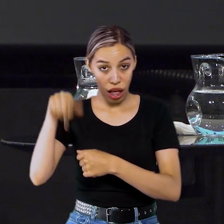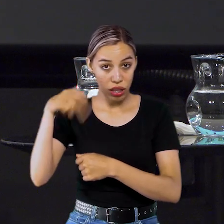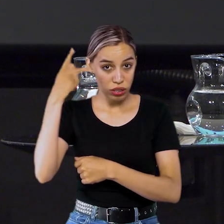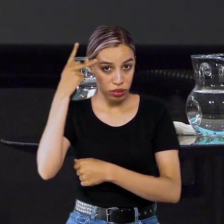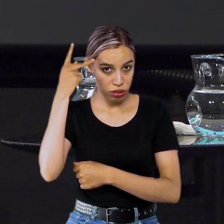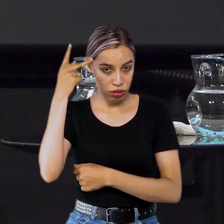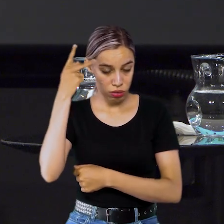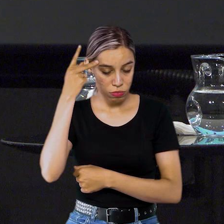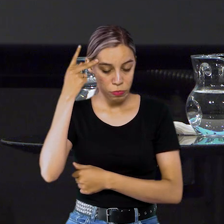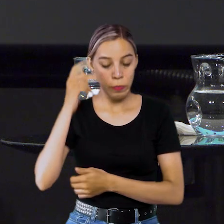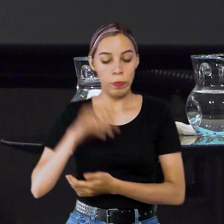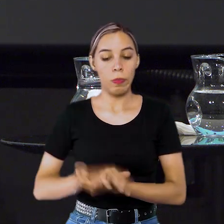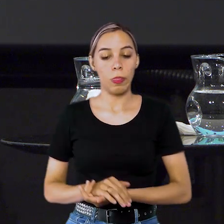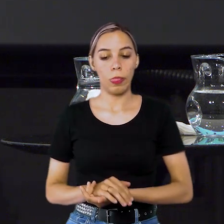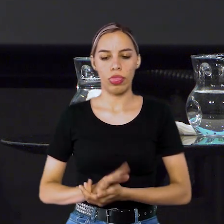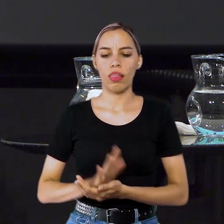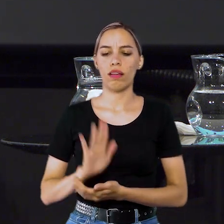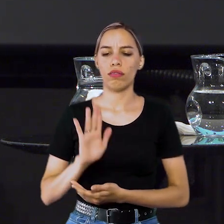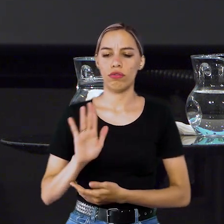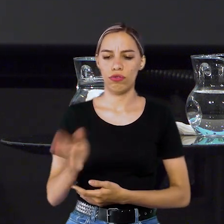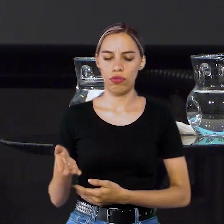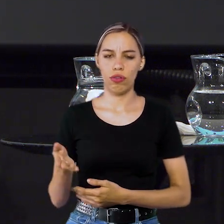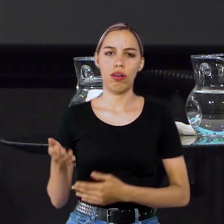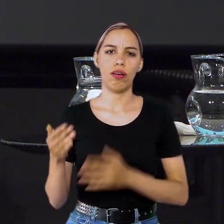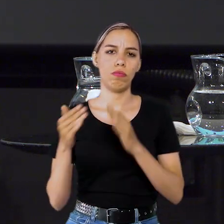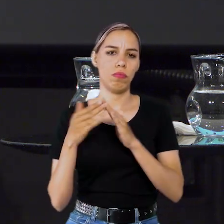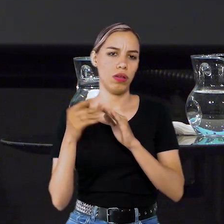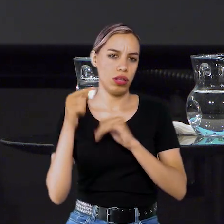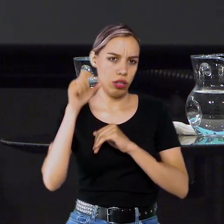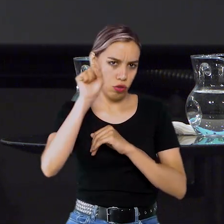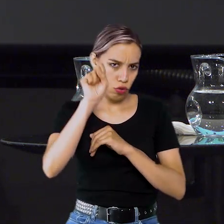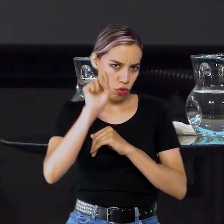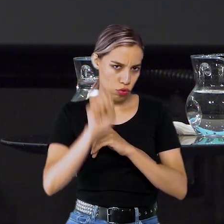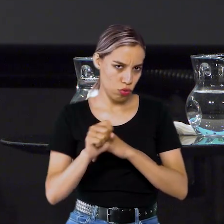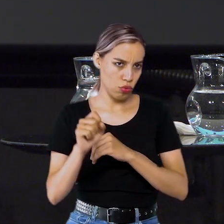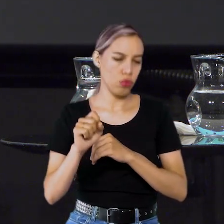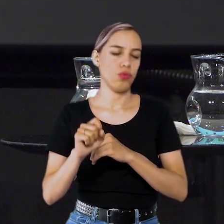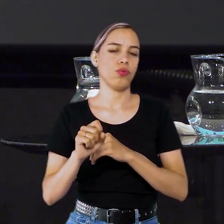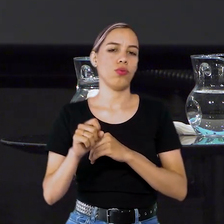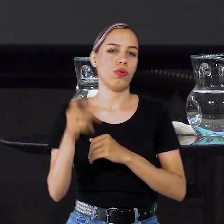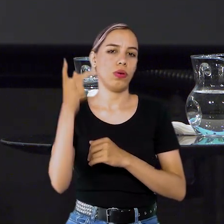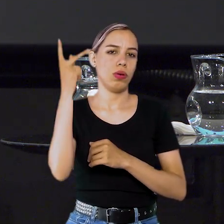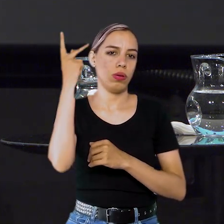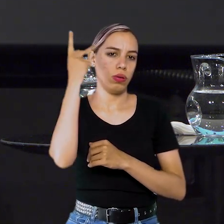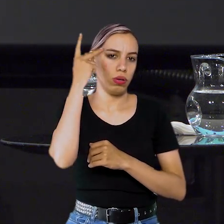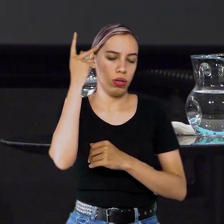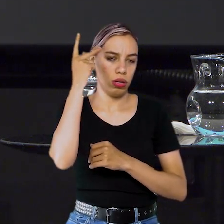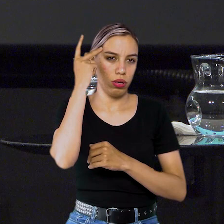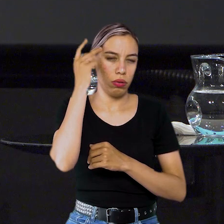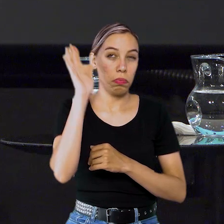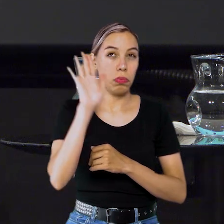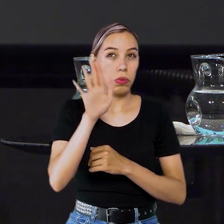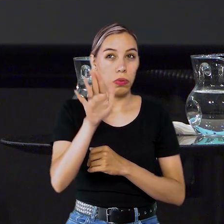Também morei muito tempo aqui no Zona Sul, aqui no Terão de Porã, em 1980.